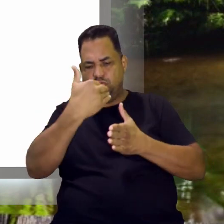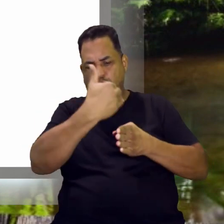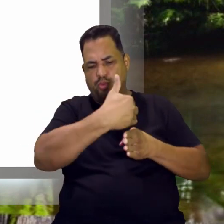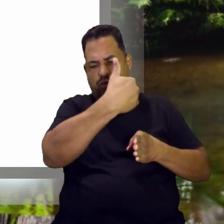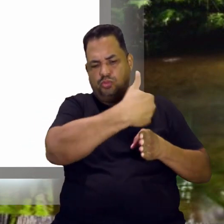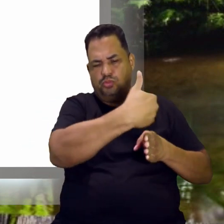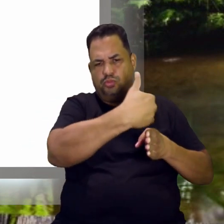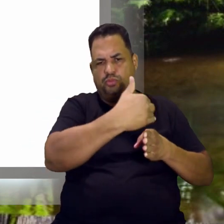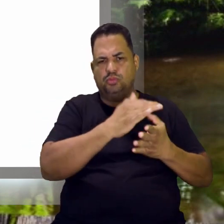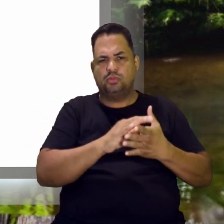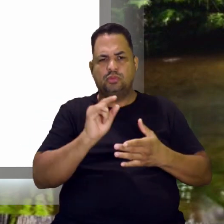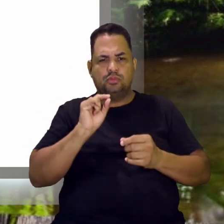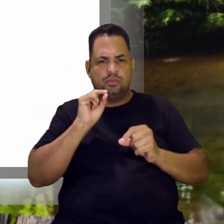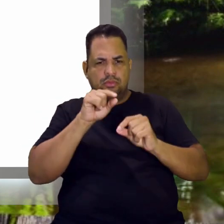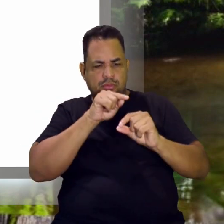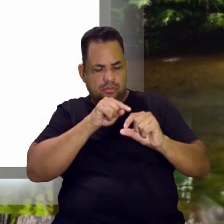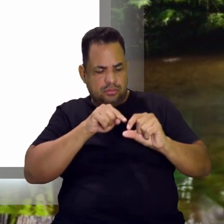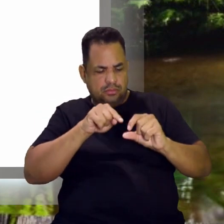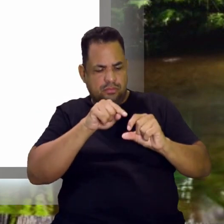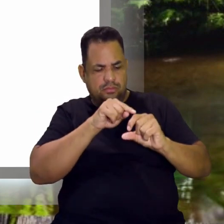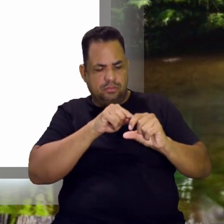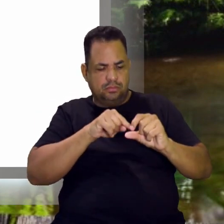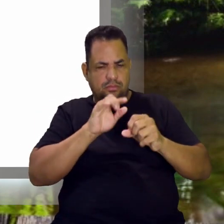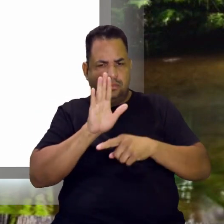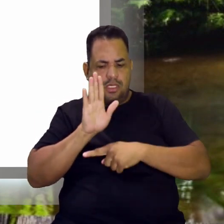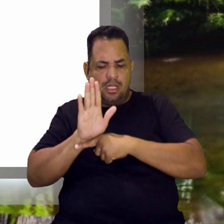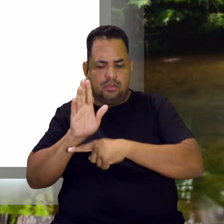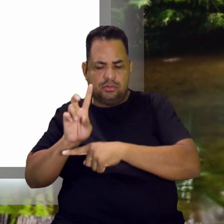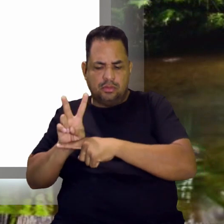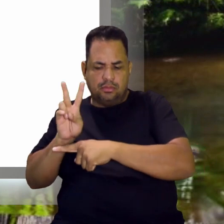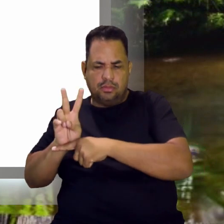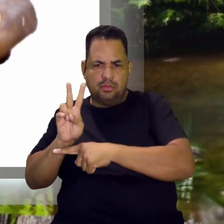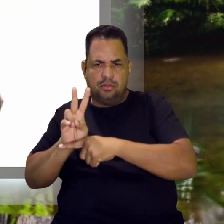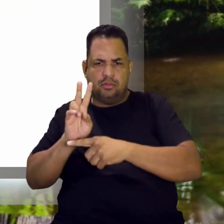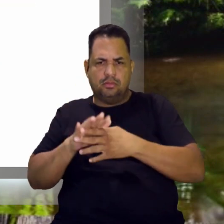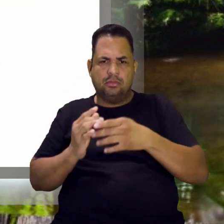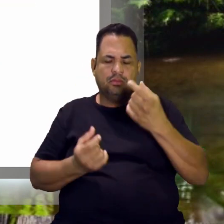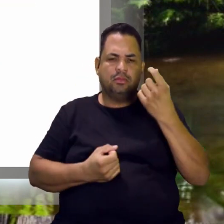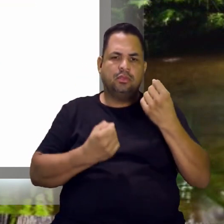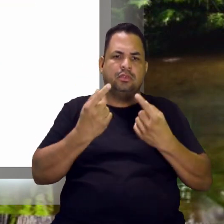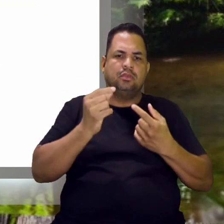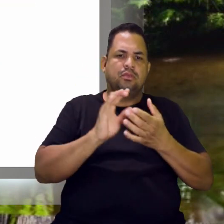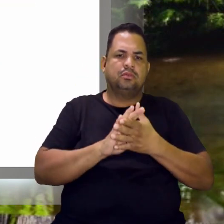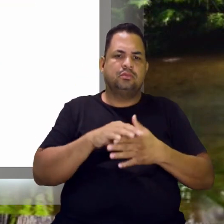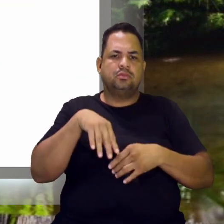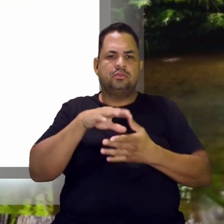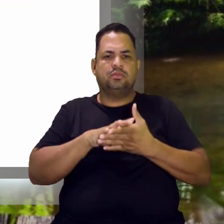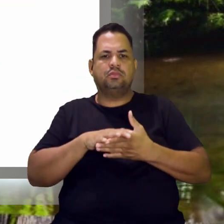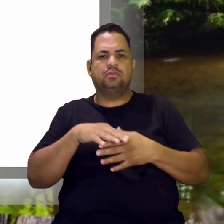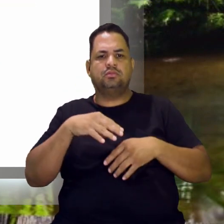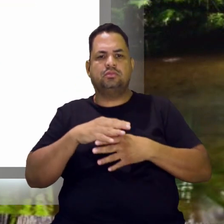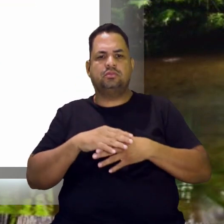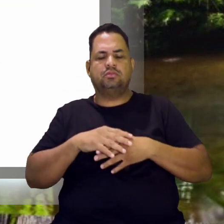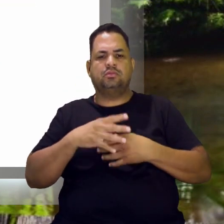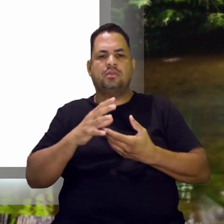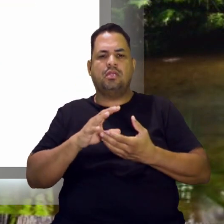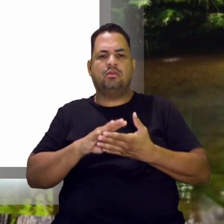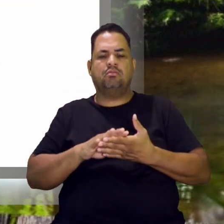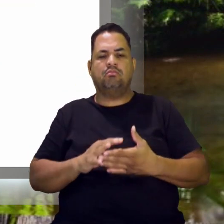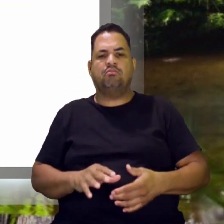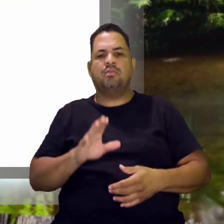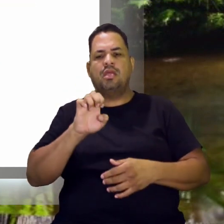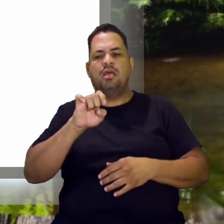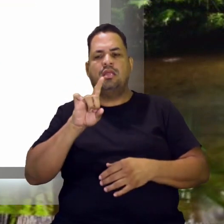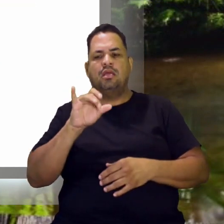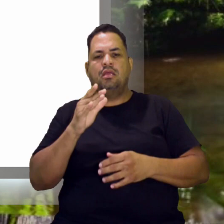no local, aquele buraquinho do tijolo ele começa a servir de abrigo para alguns artrópodes, besouros, aranhas, né?